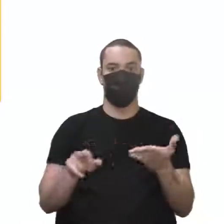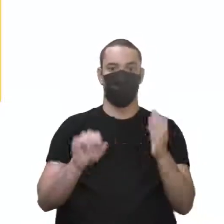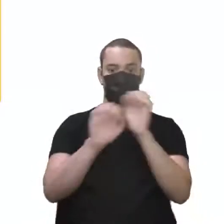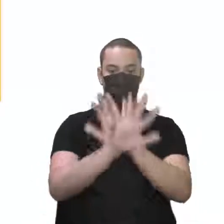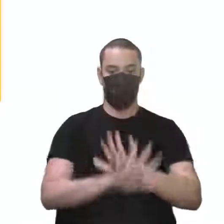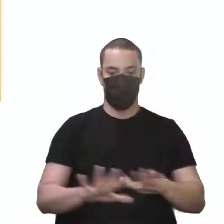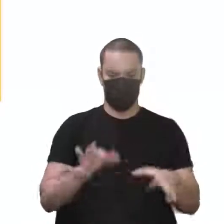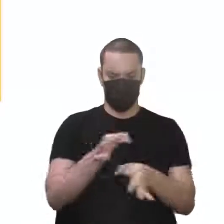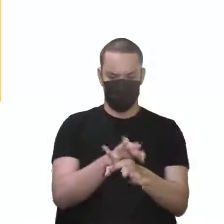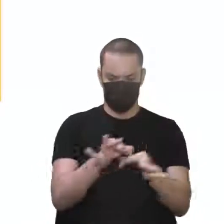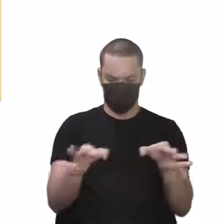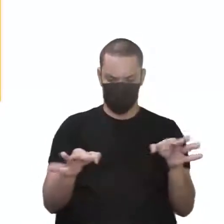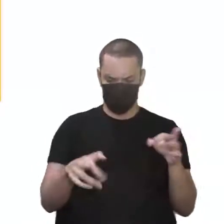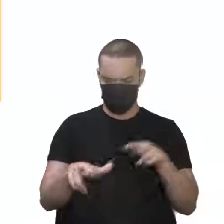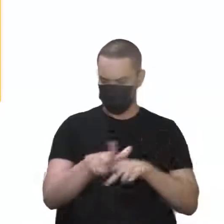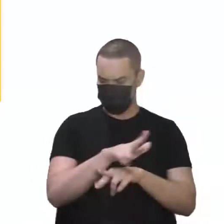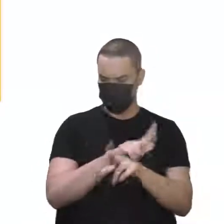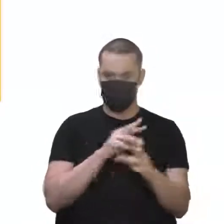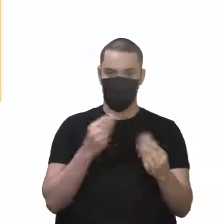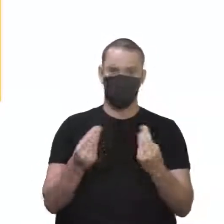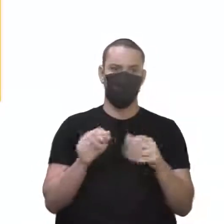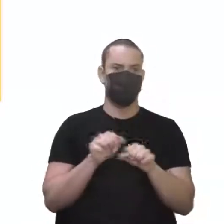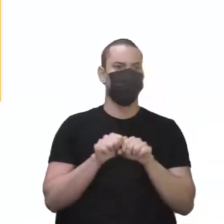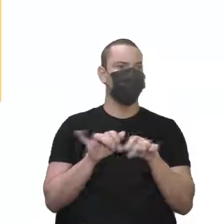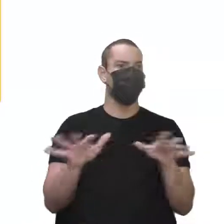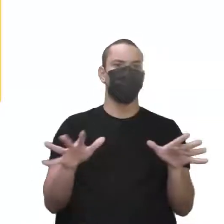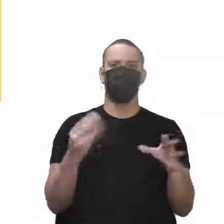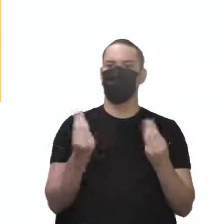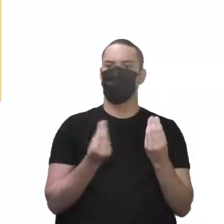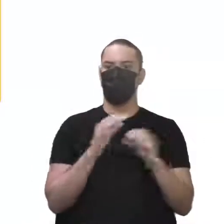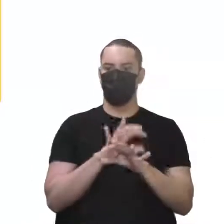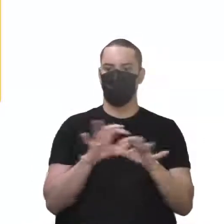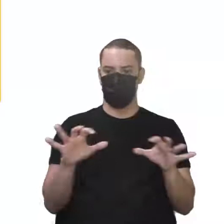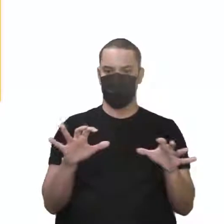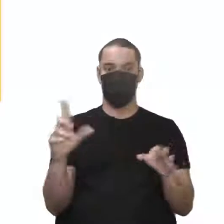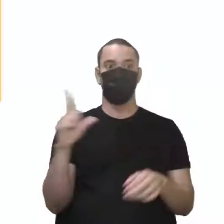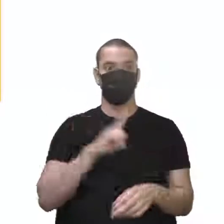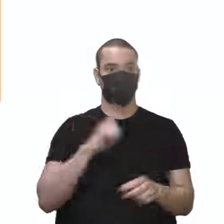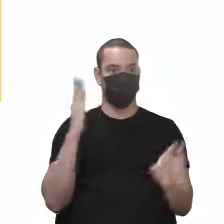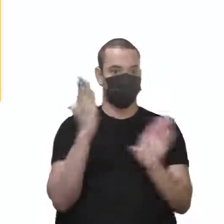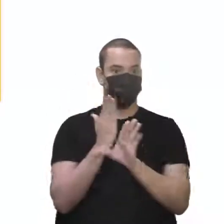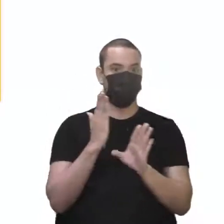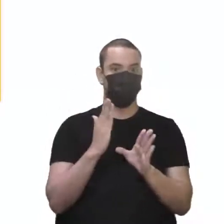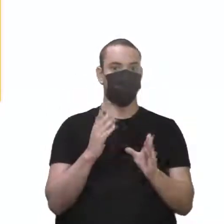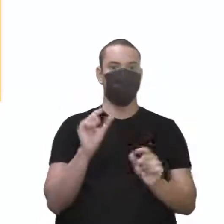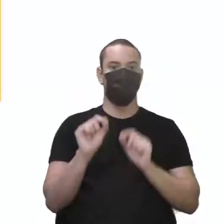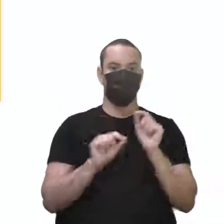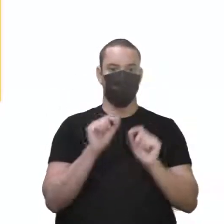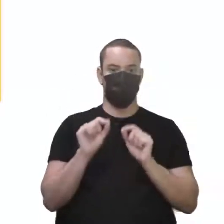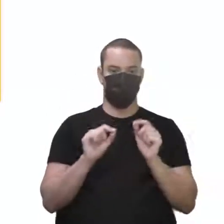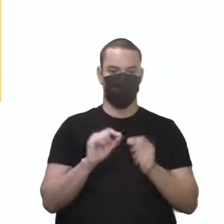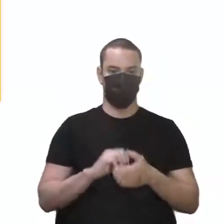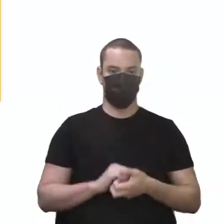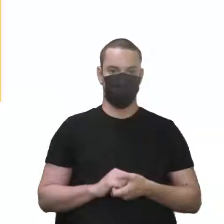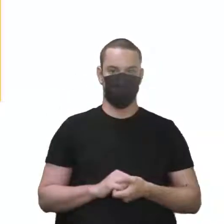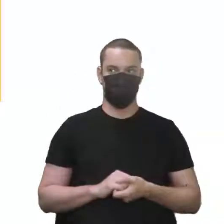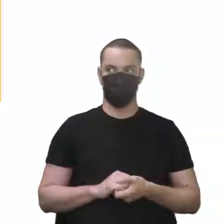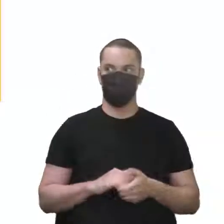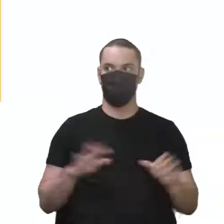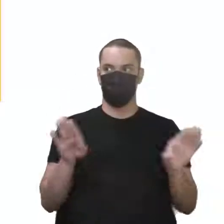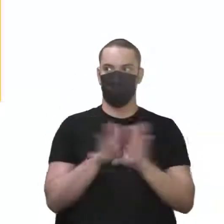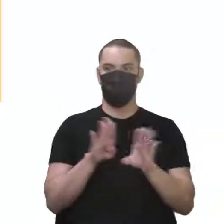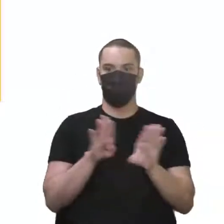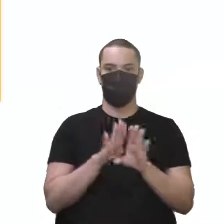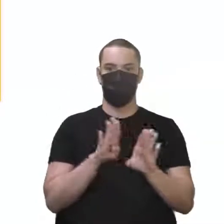de micro-organismos. Como assim essa transferência, essa passagem de informação? Pode jogar para mim? Através